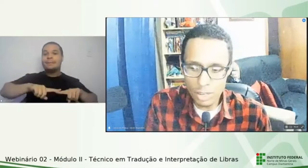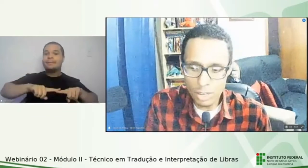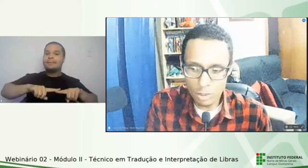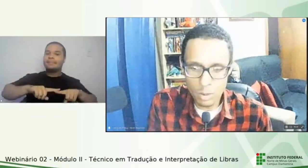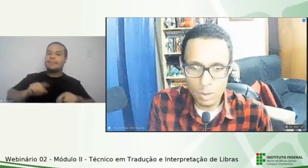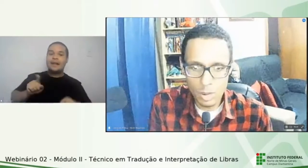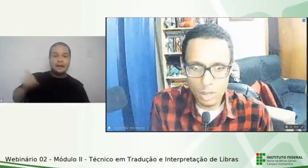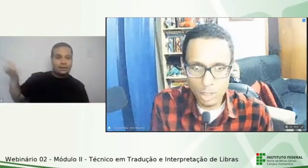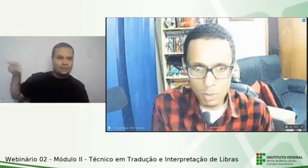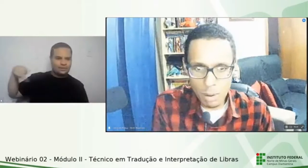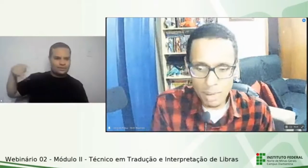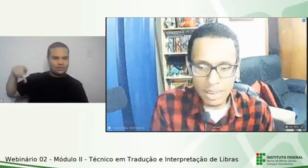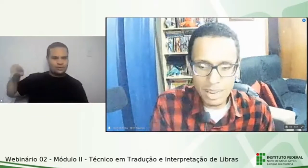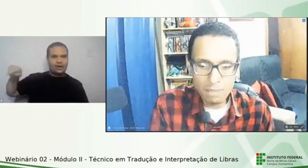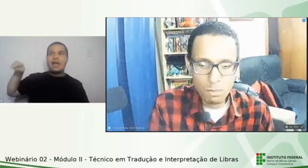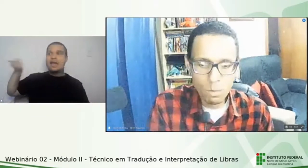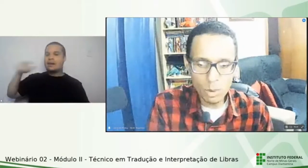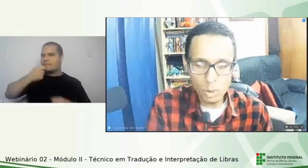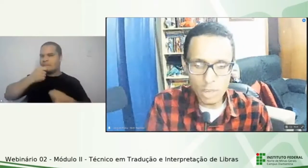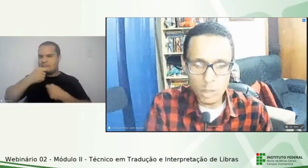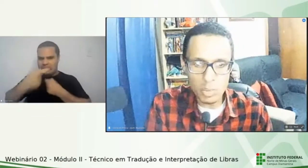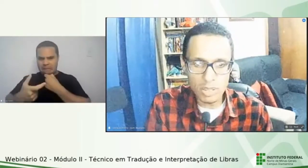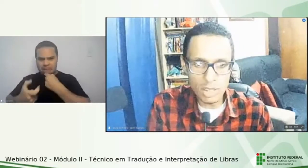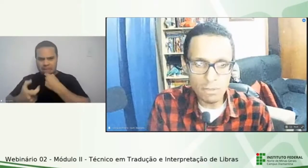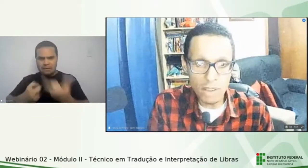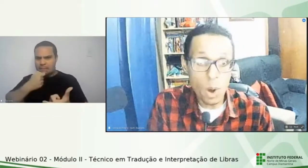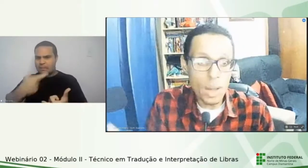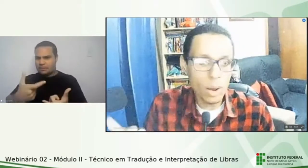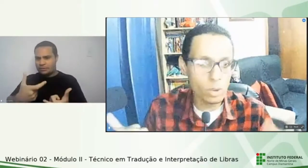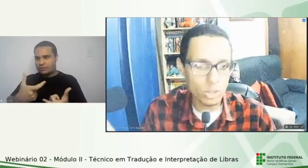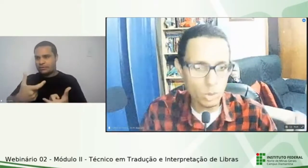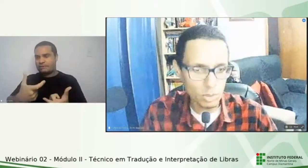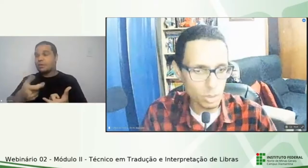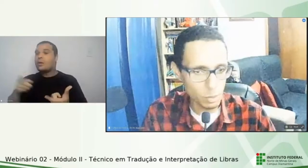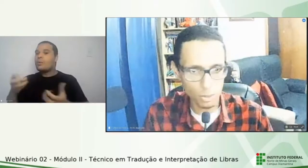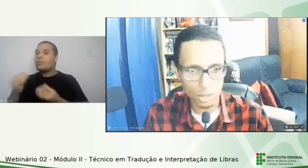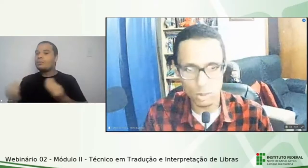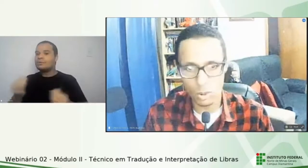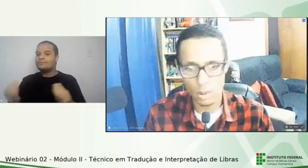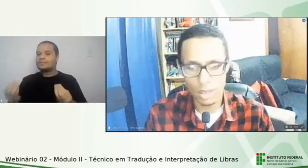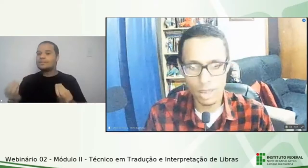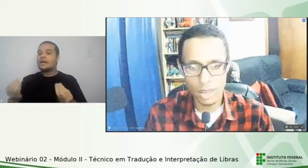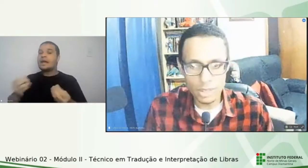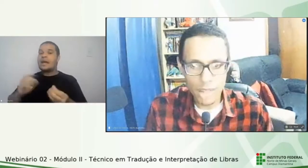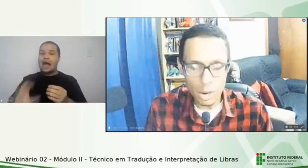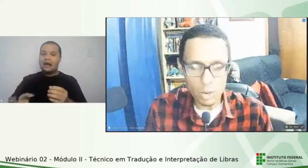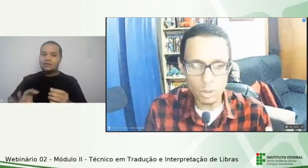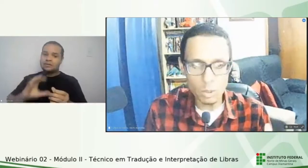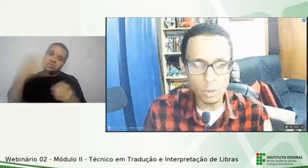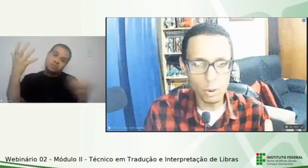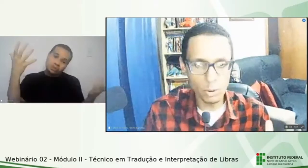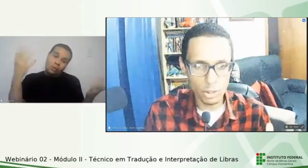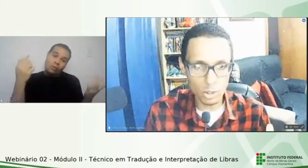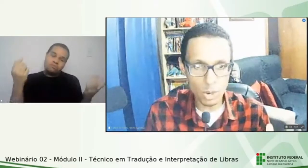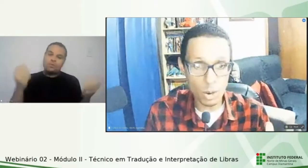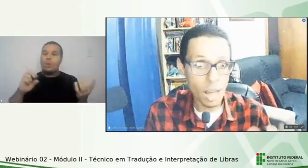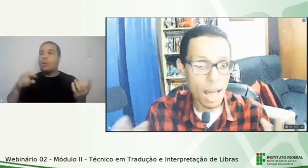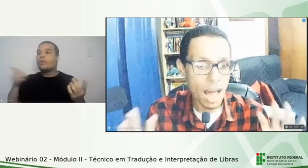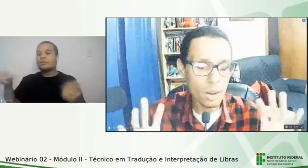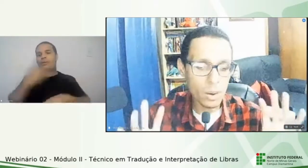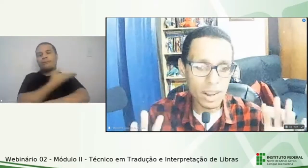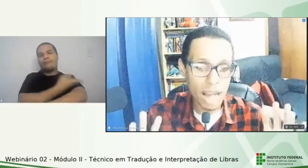falando isso de uma maneira muito específica ou é costume do professor? Se é costume do